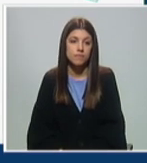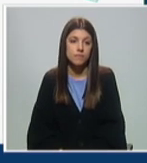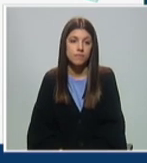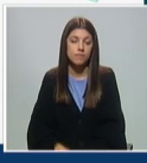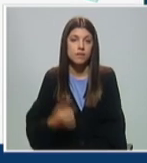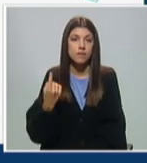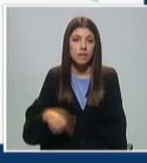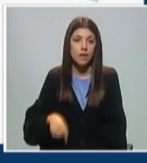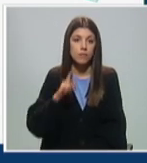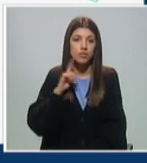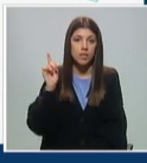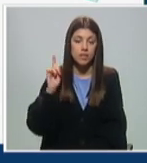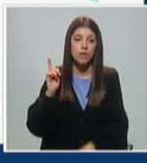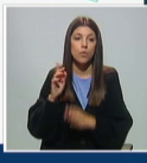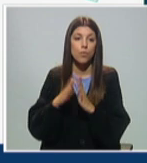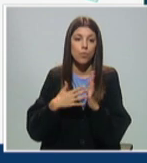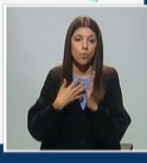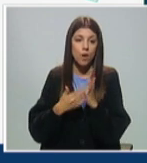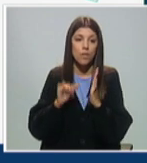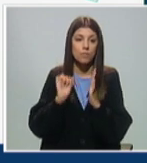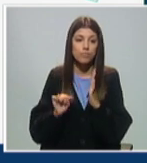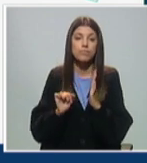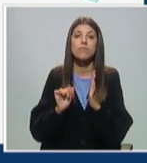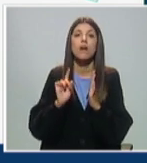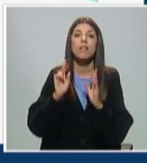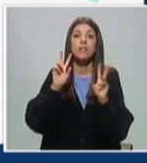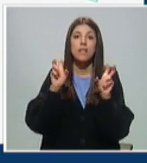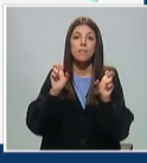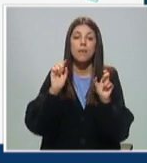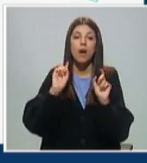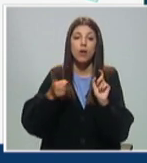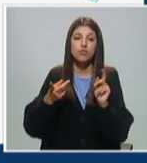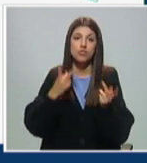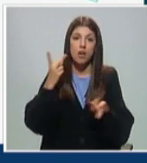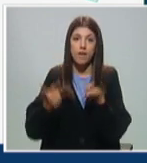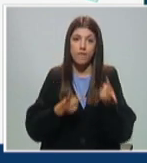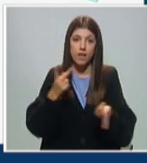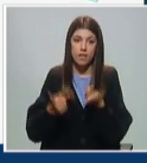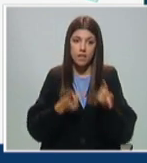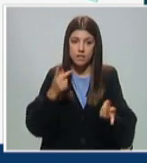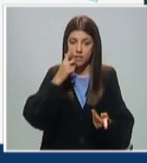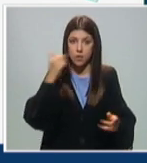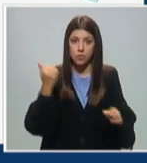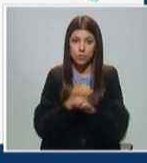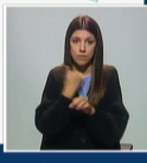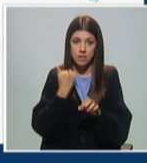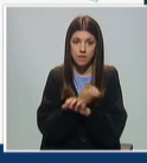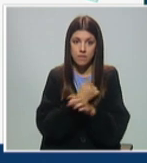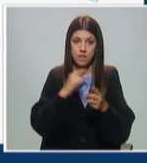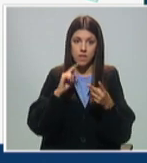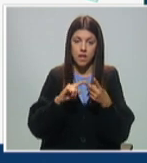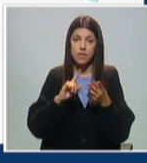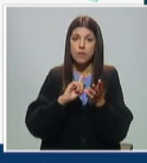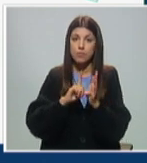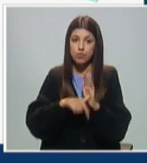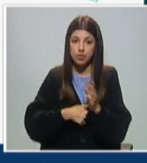Temos então um quadro com avaliações de uma atividade, de um projeto e de um teste. E agora